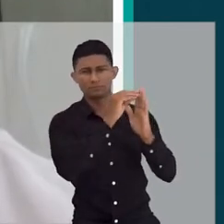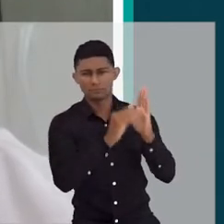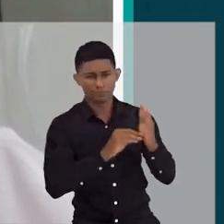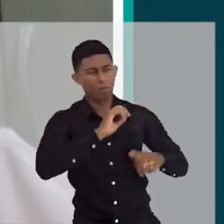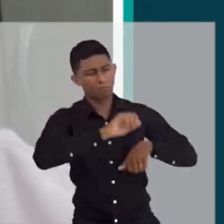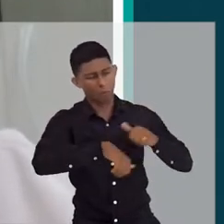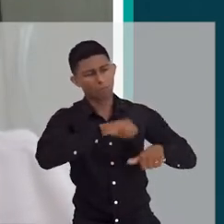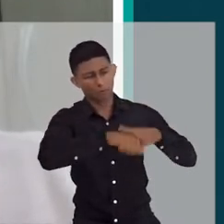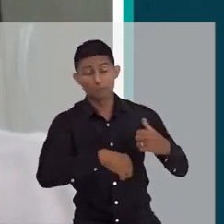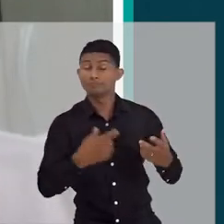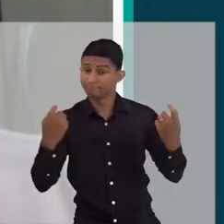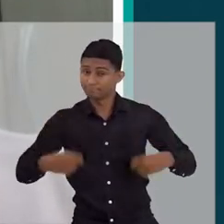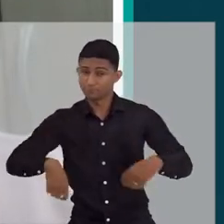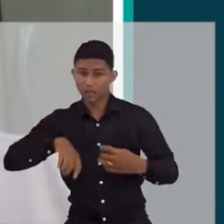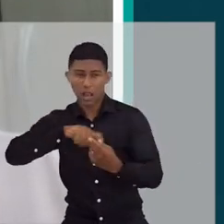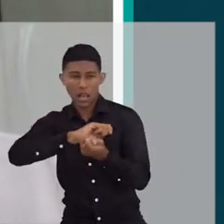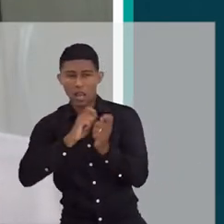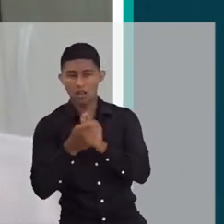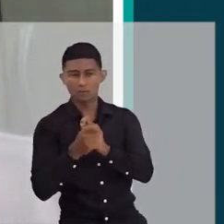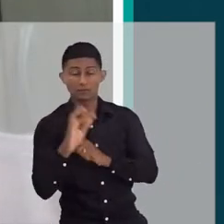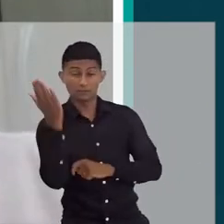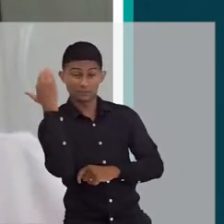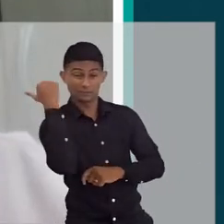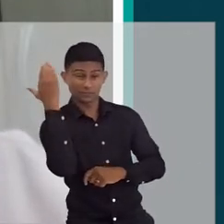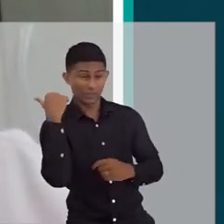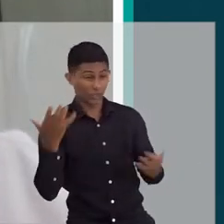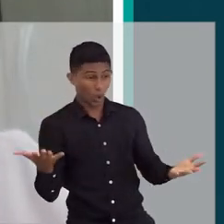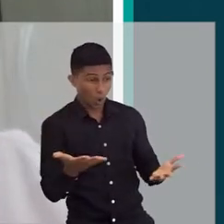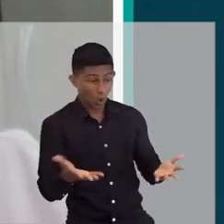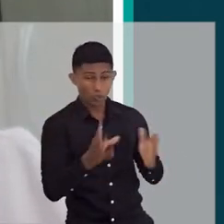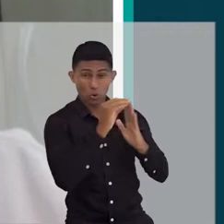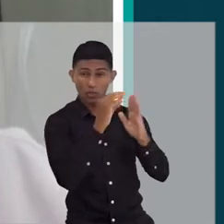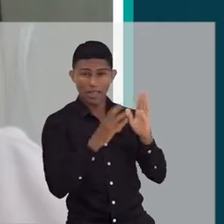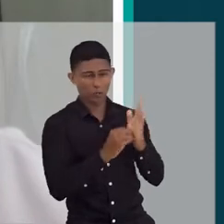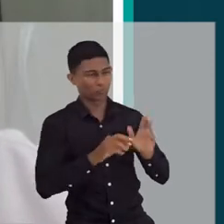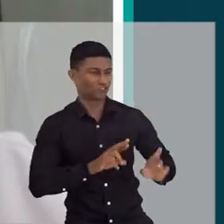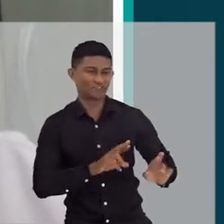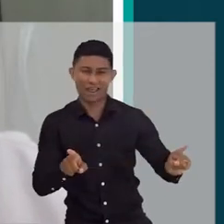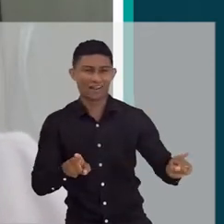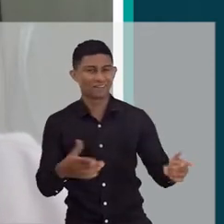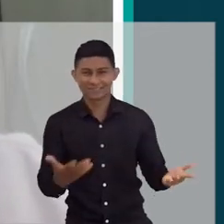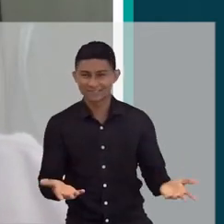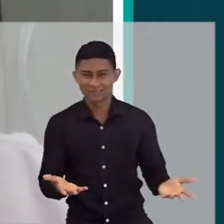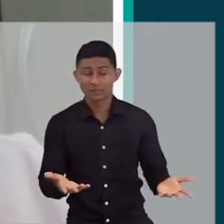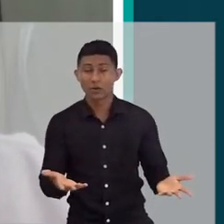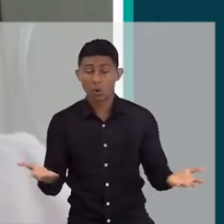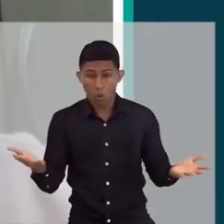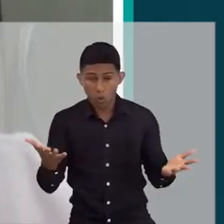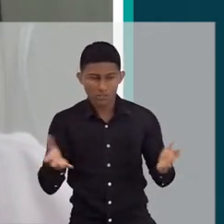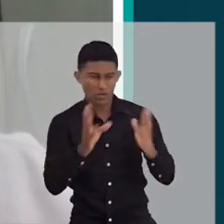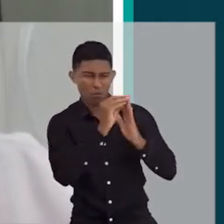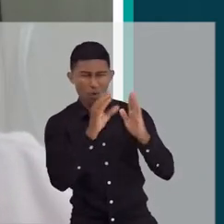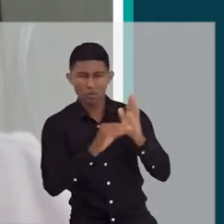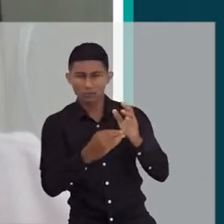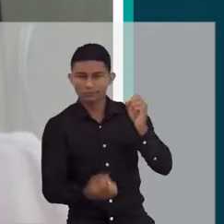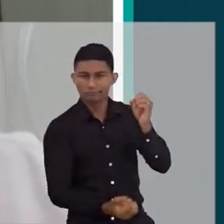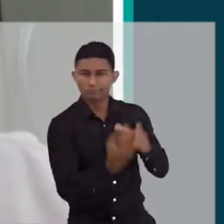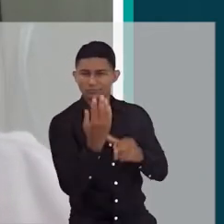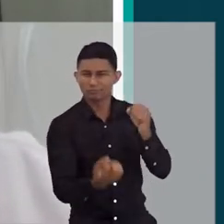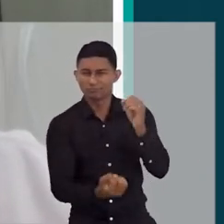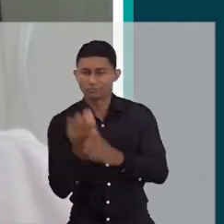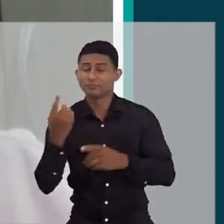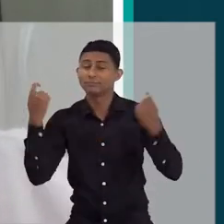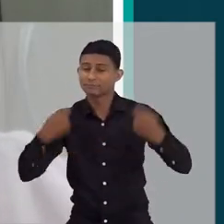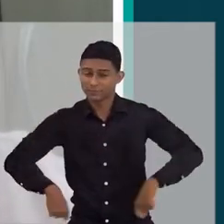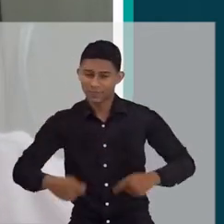conteúdos, então você tem que se adaptar. Então, o conteúdo que eu faço hoje não é o que eu fazia na época, quando eu fui hackeado. Hoje, criar conteúdo passa a ser uma coisa, tem que